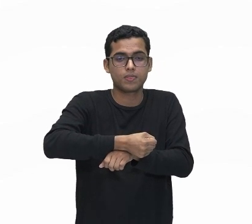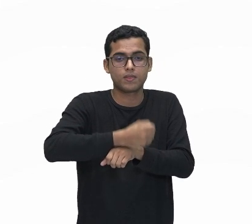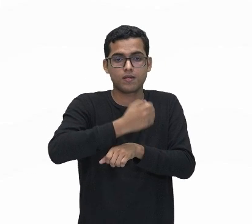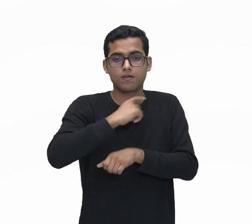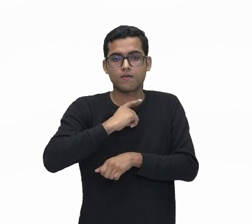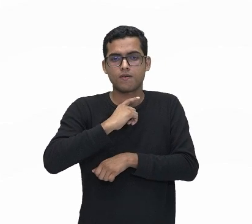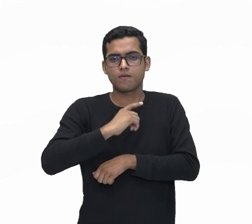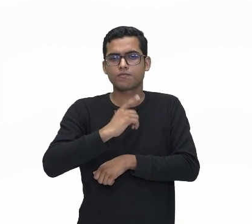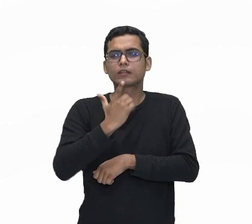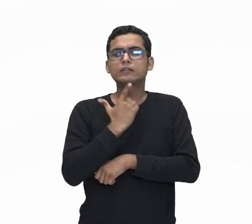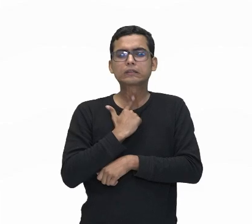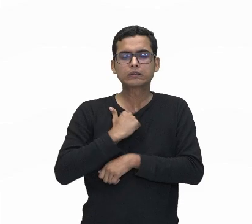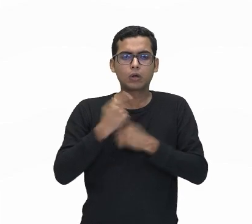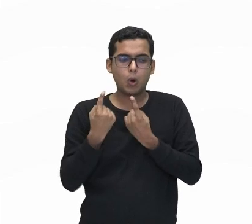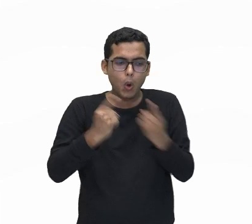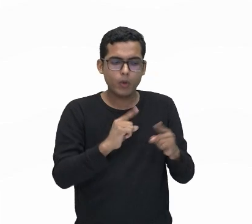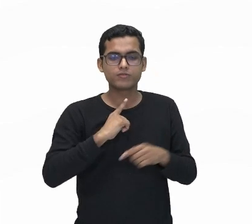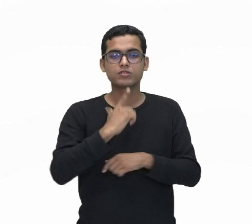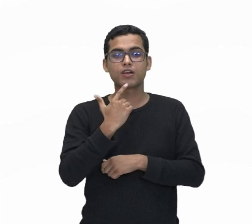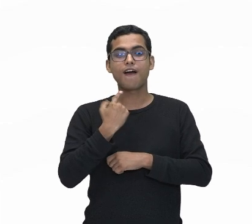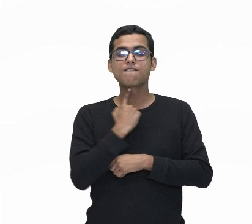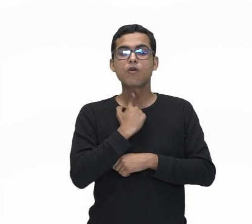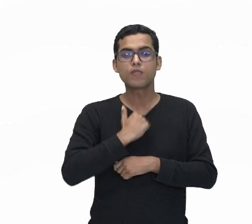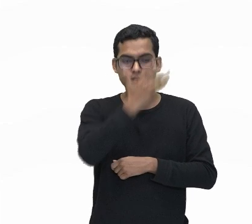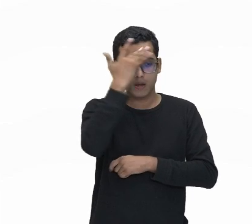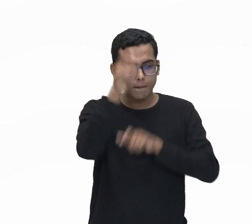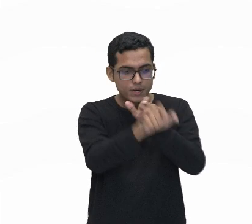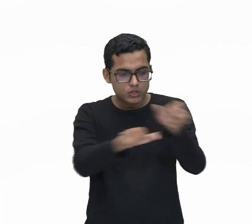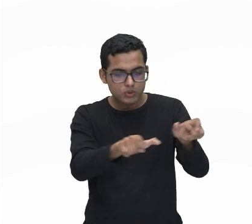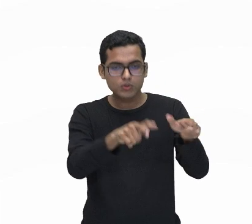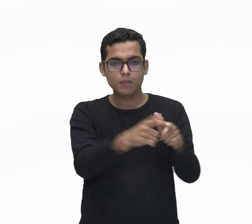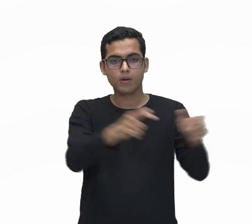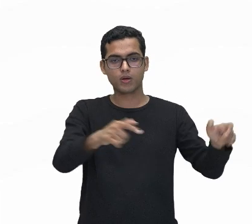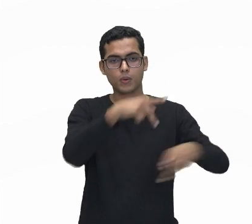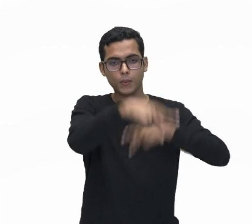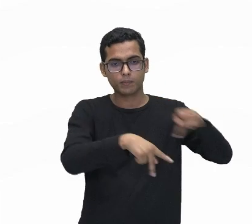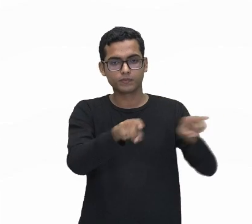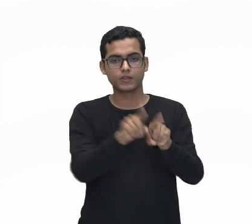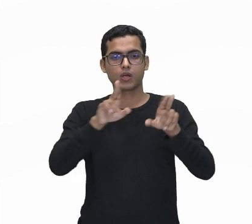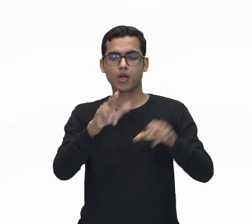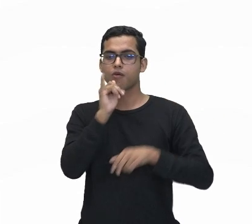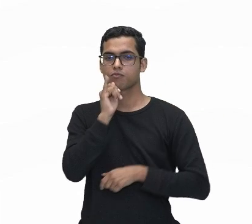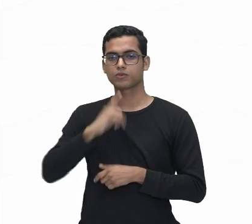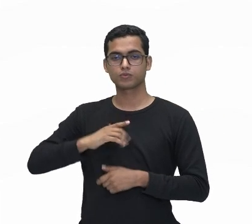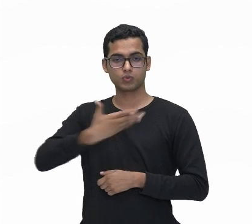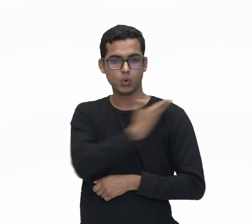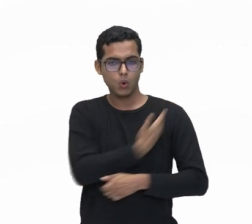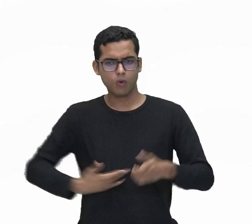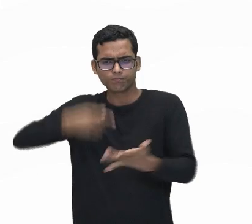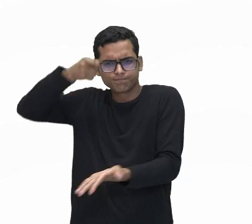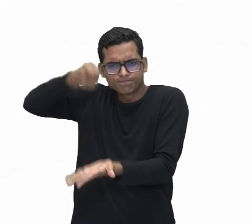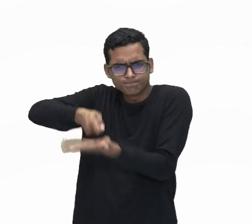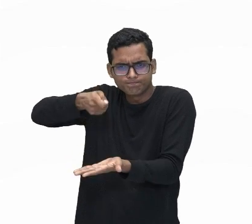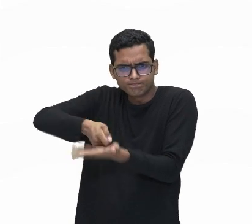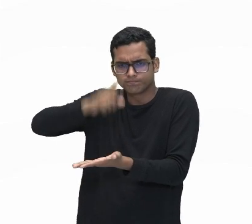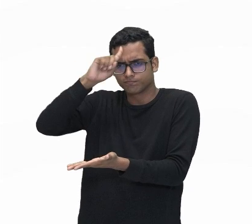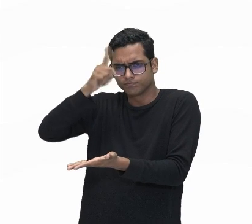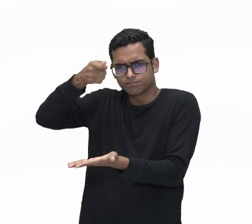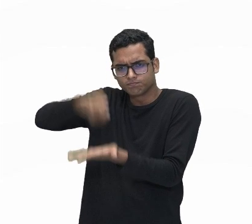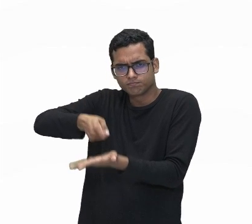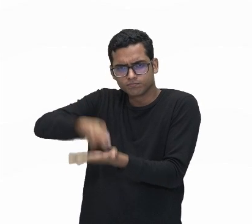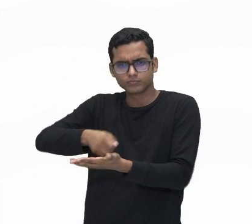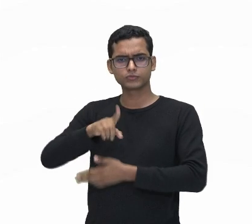vontade, como é o caso das ditaduras, né? Então, ele não tem esse poder, então ele é ilegítimo. Max